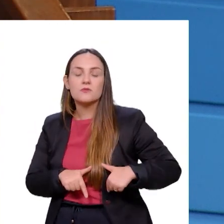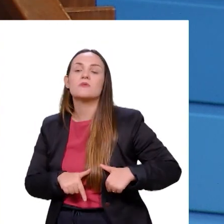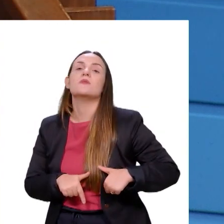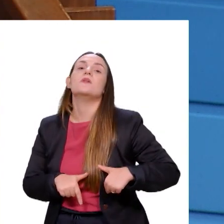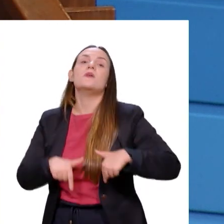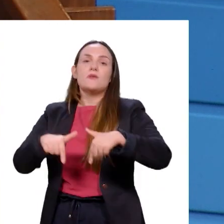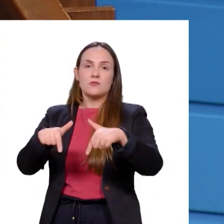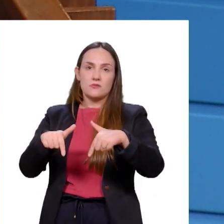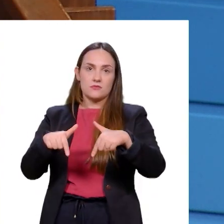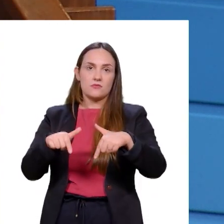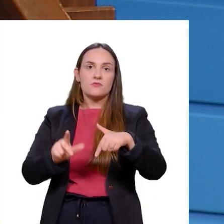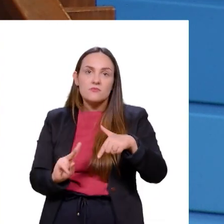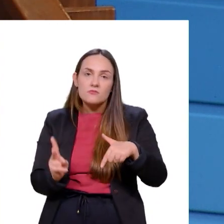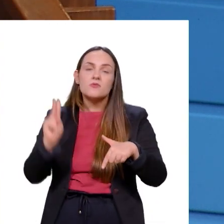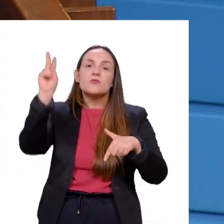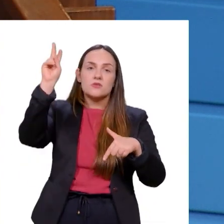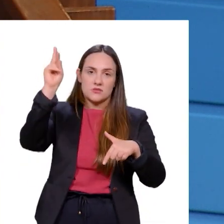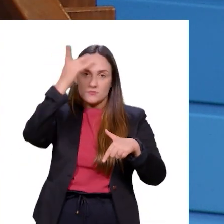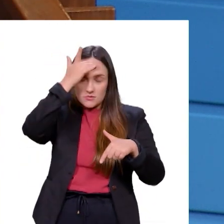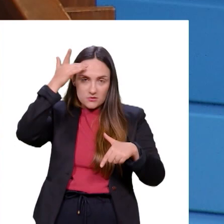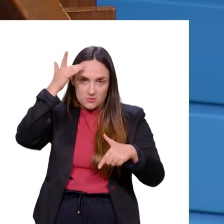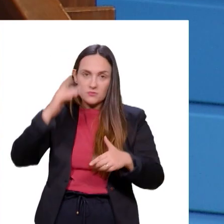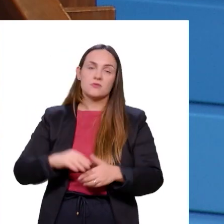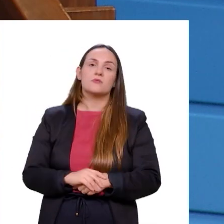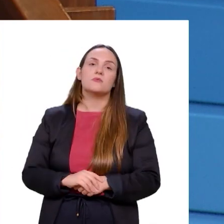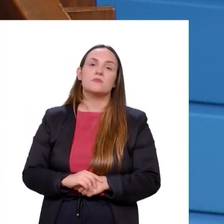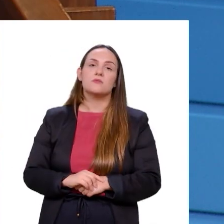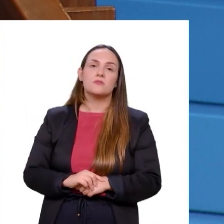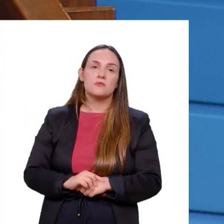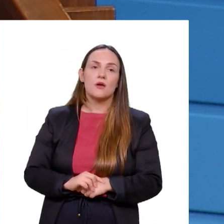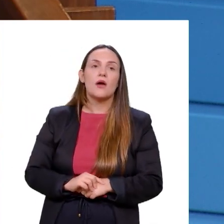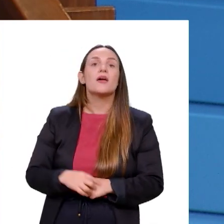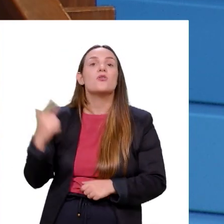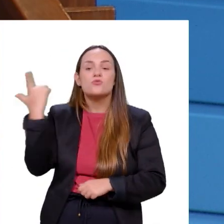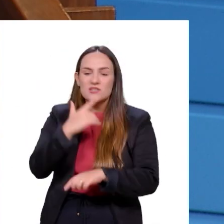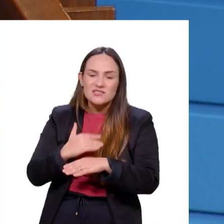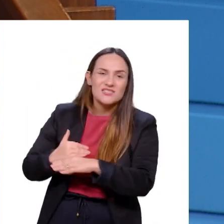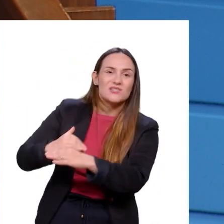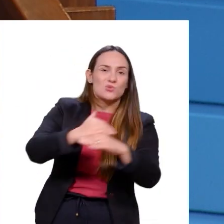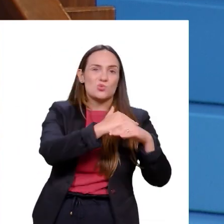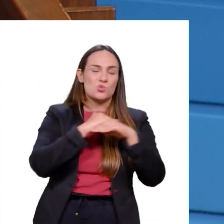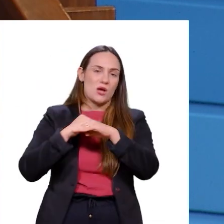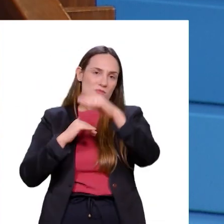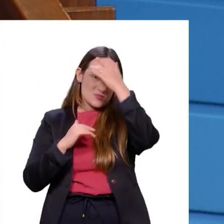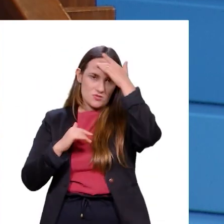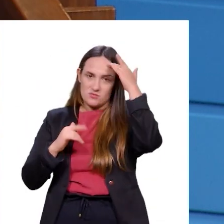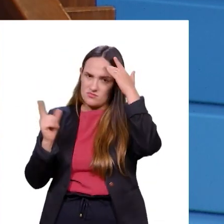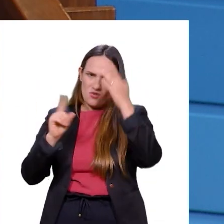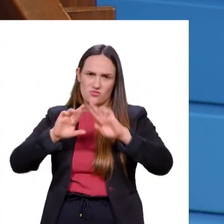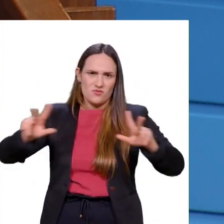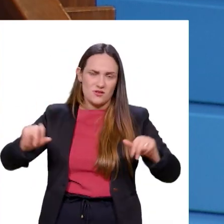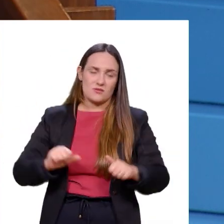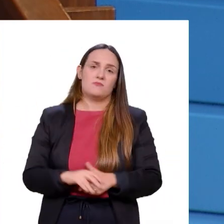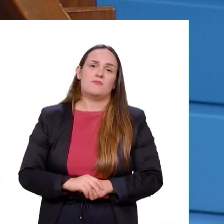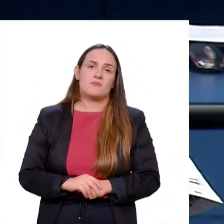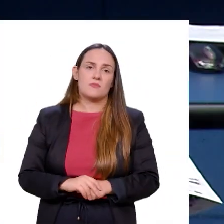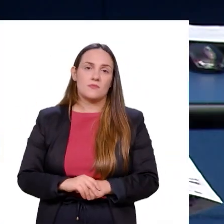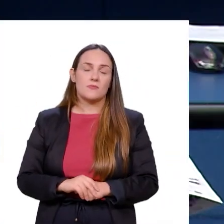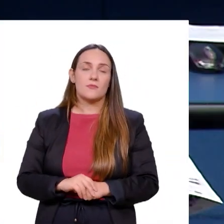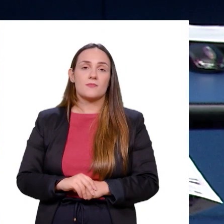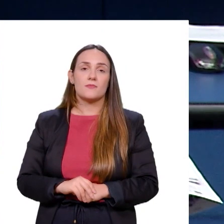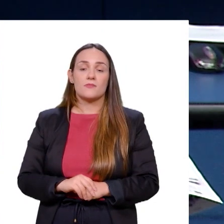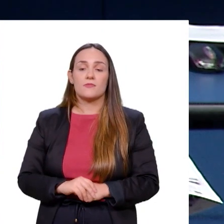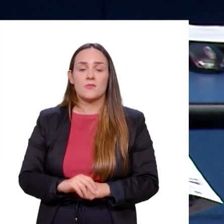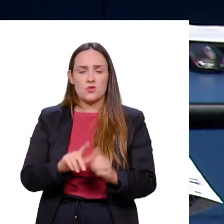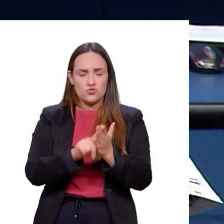que lutar pela valorização das pessoas e para a promoção da igualdade entre as pessoas e não o contrário.